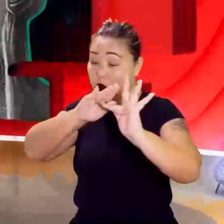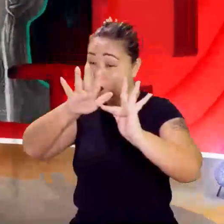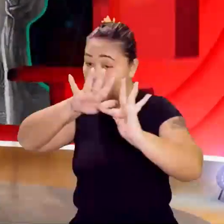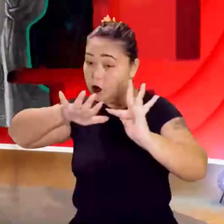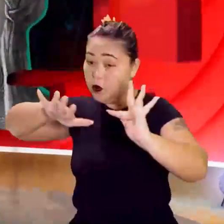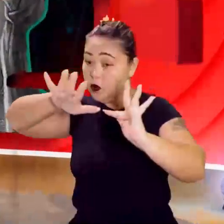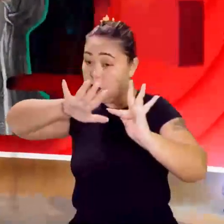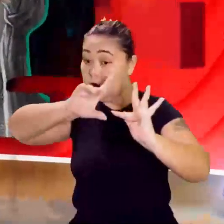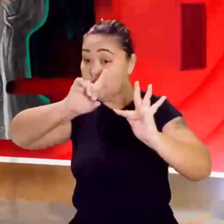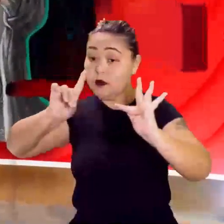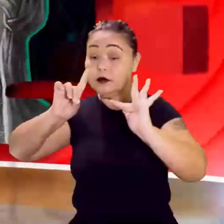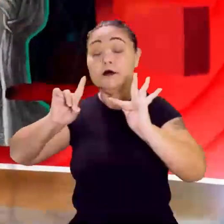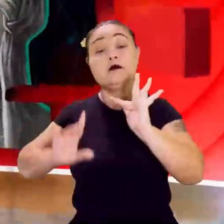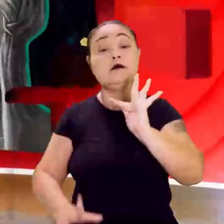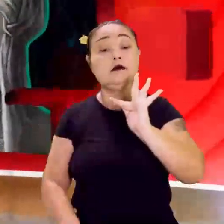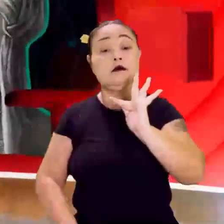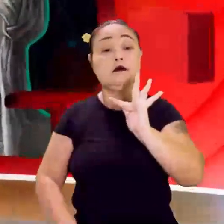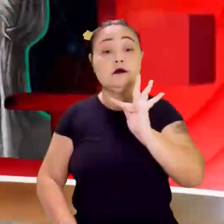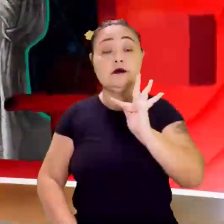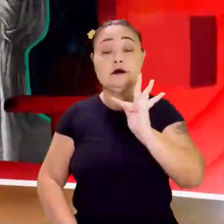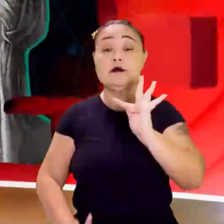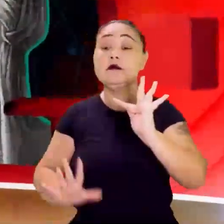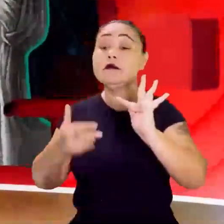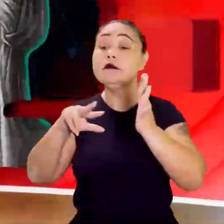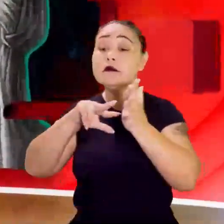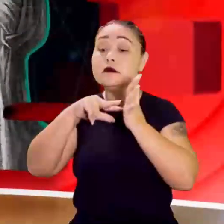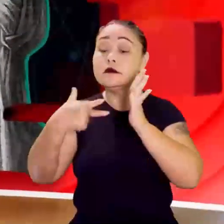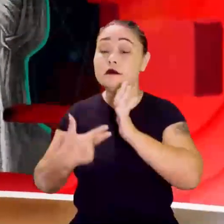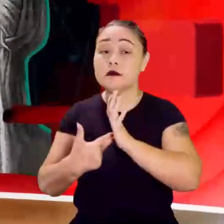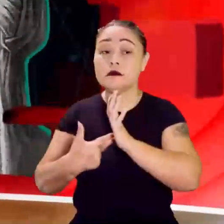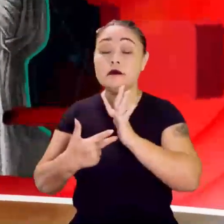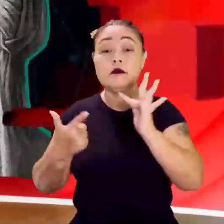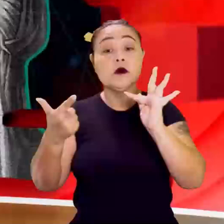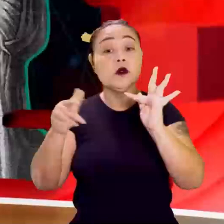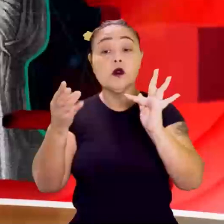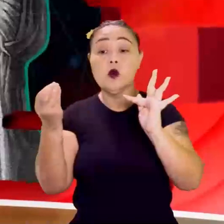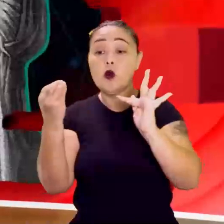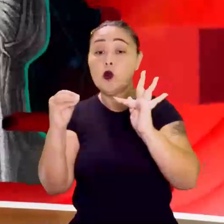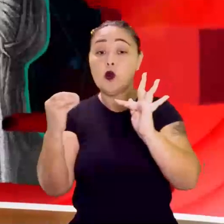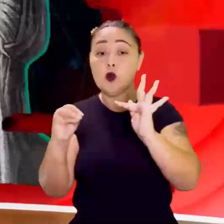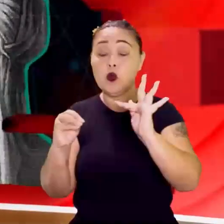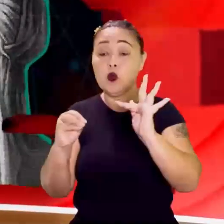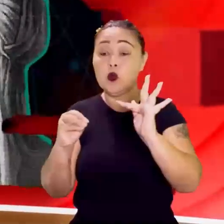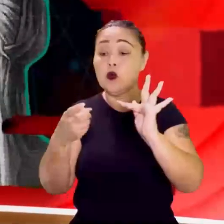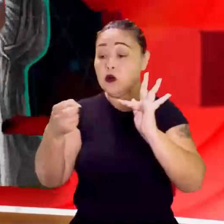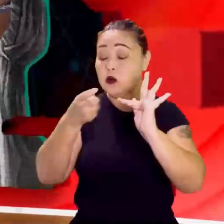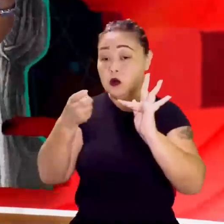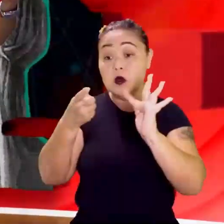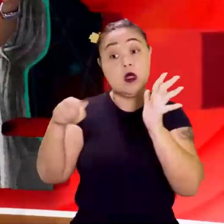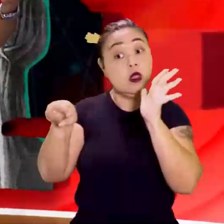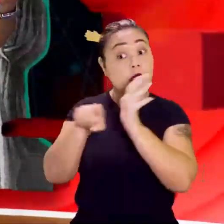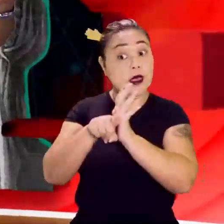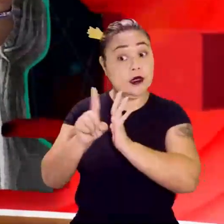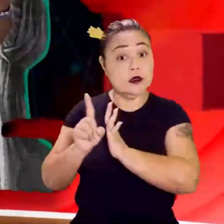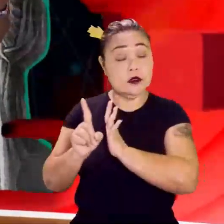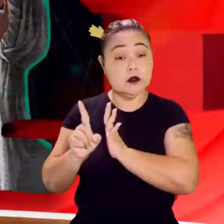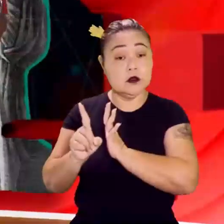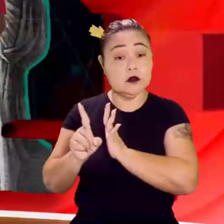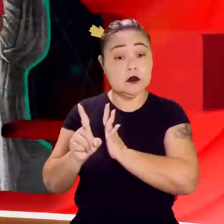ela é totalmente à direita. Então quer dizer que não vai ter valores de x